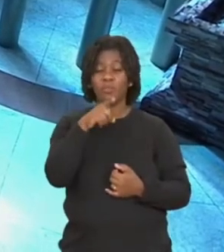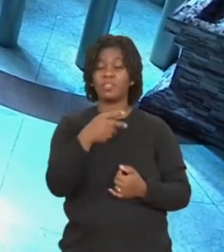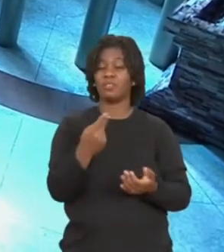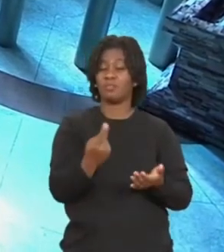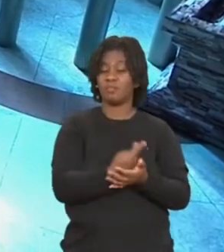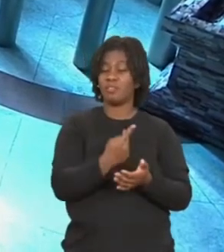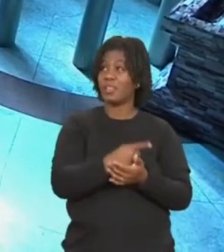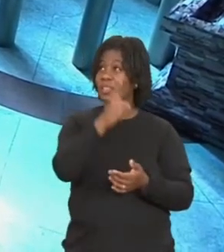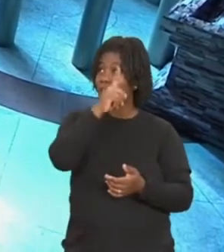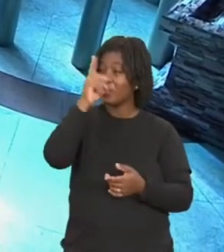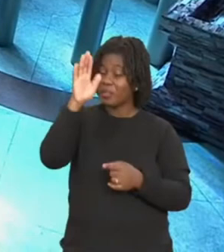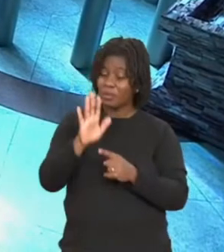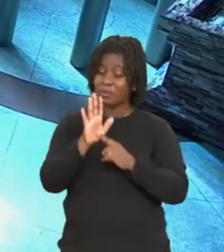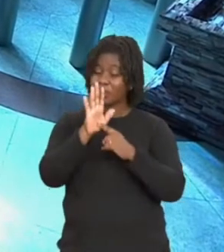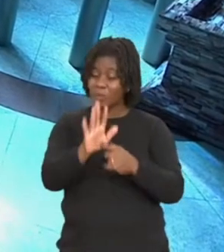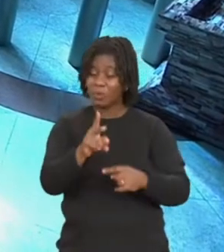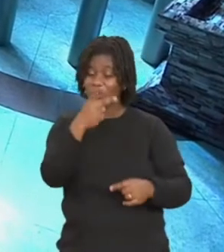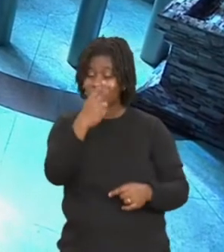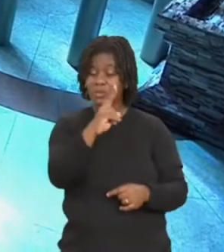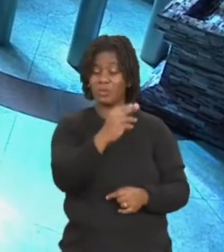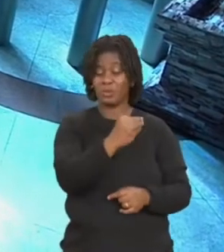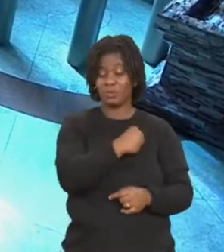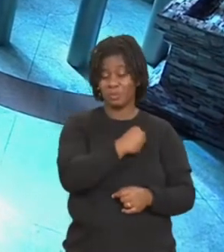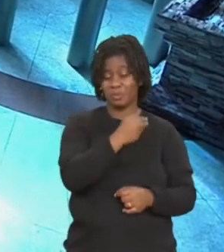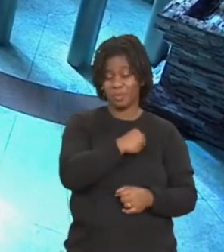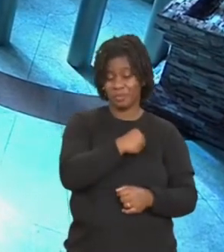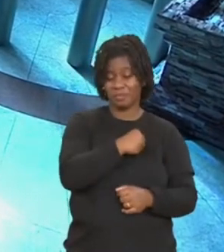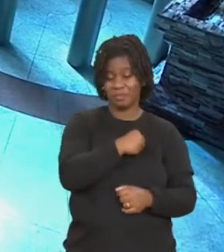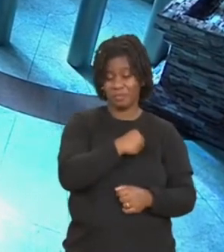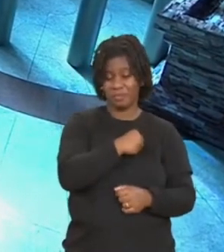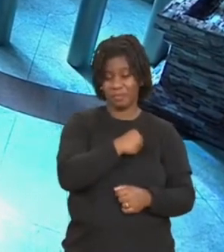Ele te mostra os seus pecados.